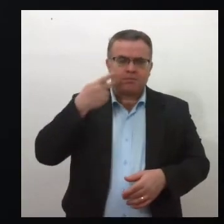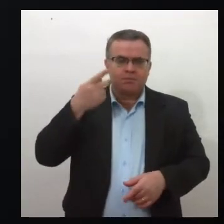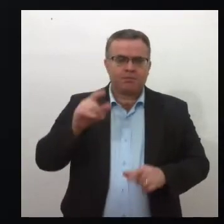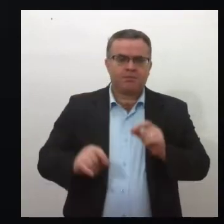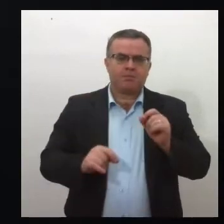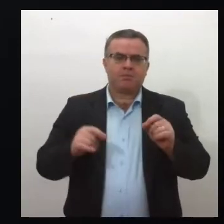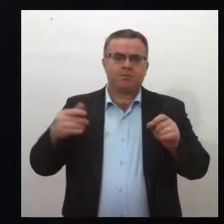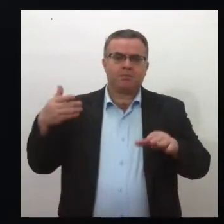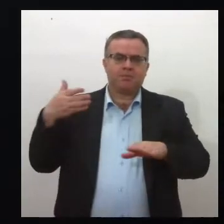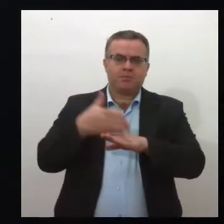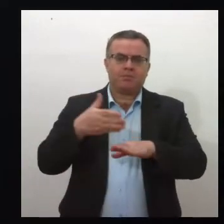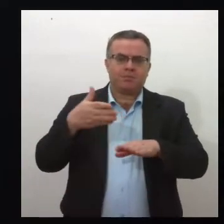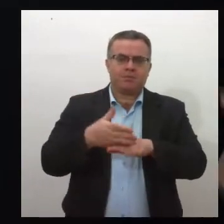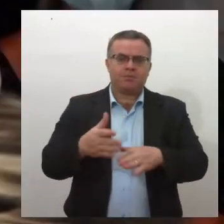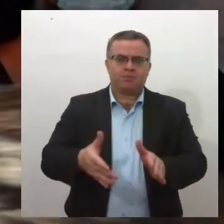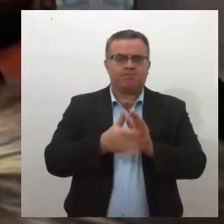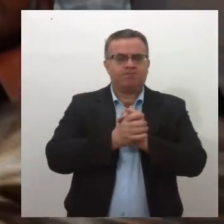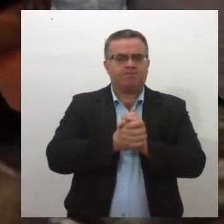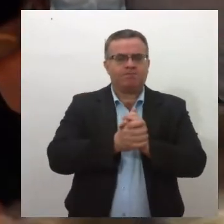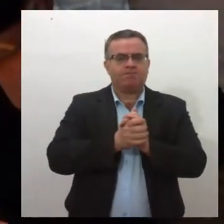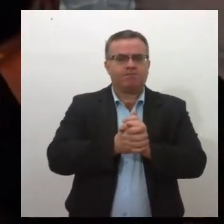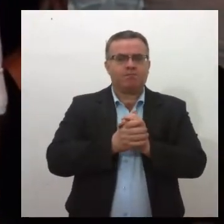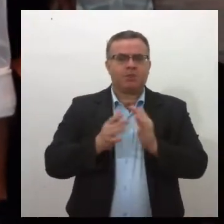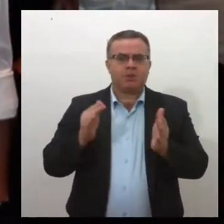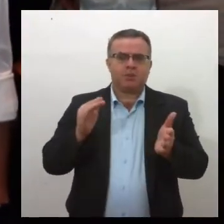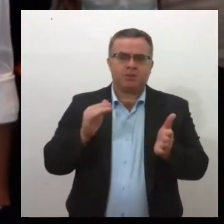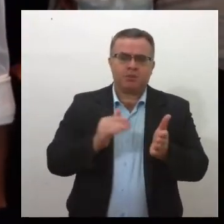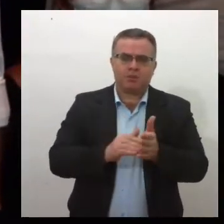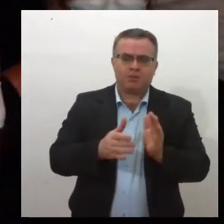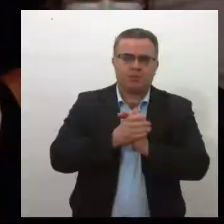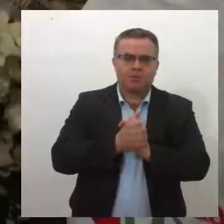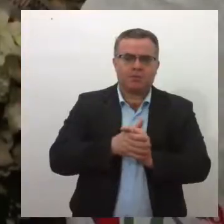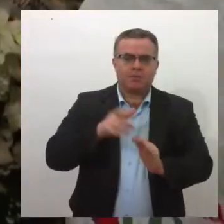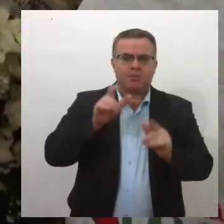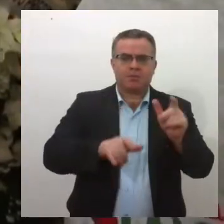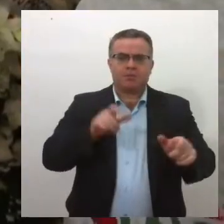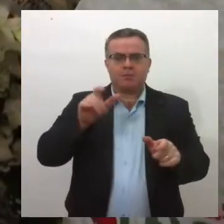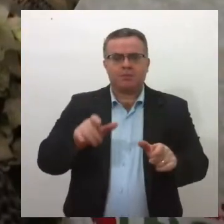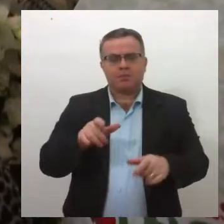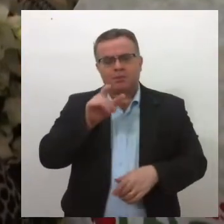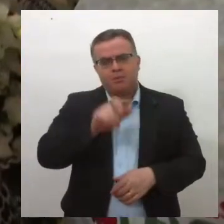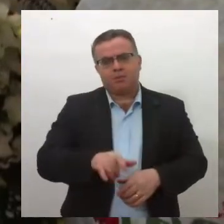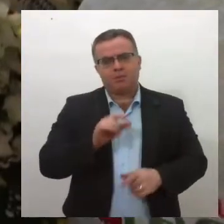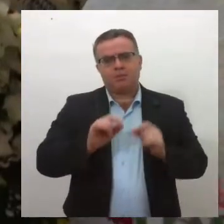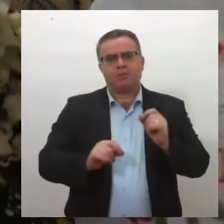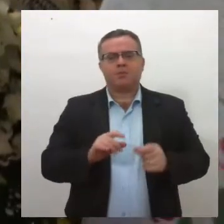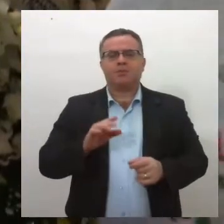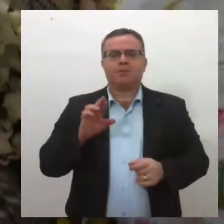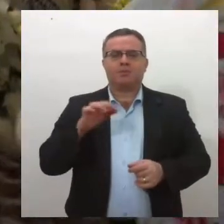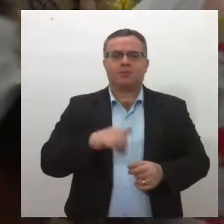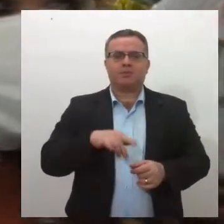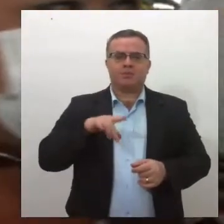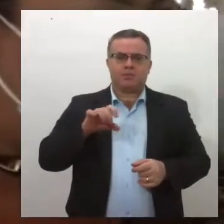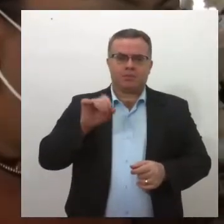compareceram para prestar as suas últimas homenagens a Reinaldo Moura. É Reinaldo, um bom radialista, né? Um sujeito que